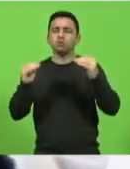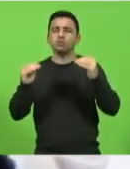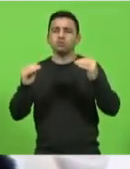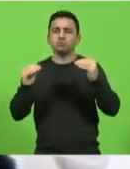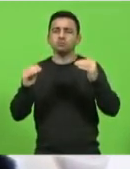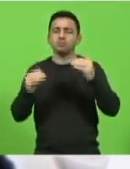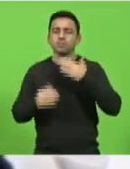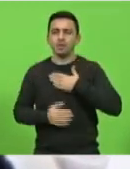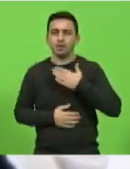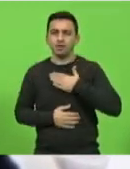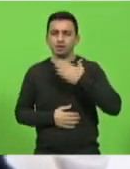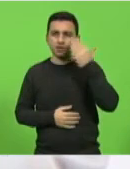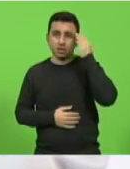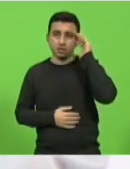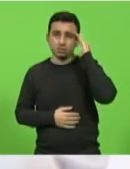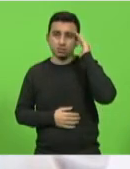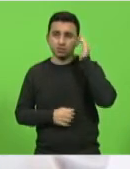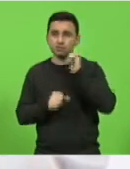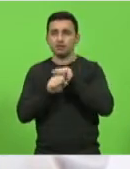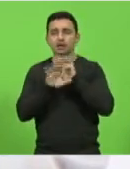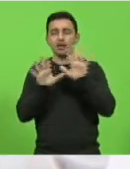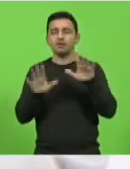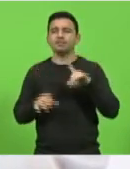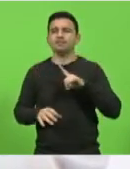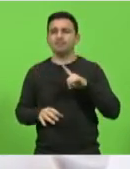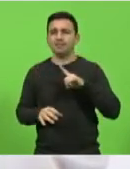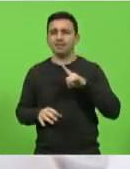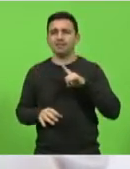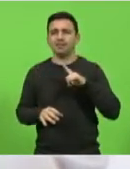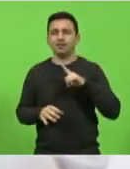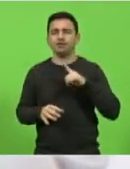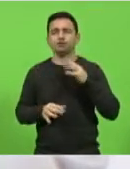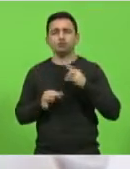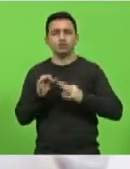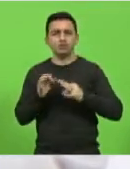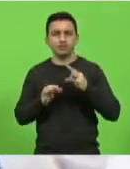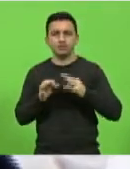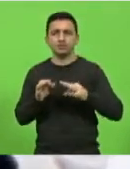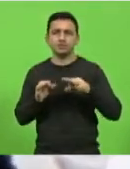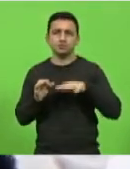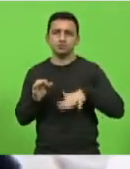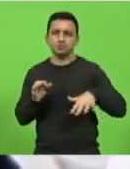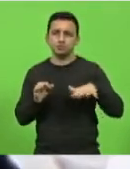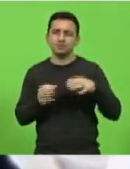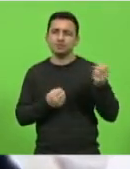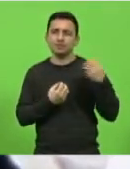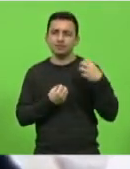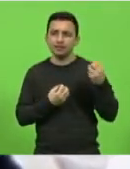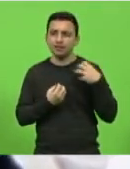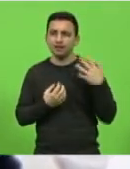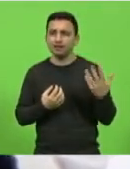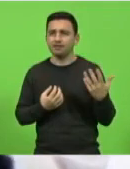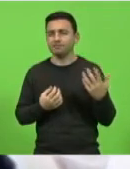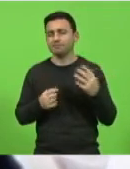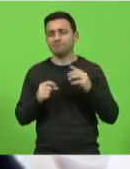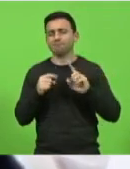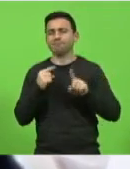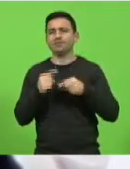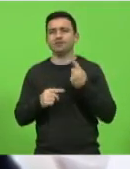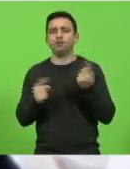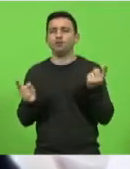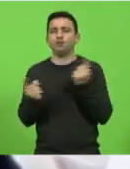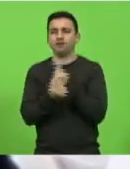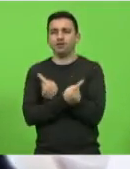nobres desembargadores é que têm a bagagem jurídica suficiente para nos ensinar, e não ao contrário. Com a devida